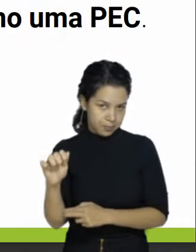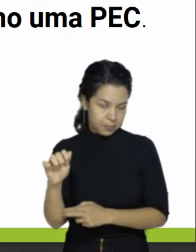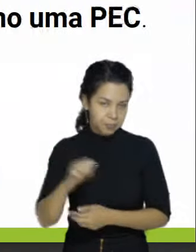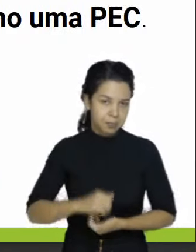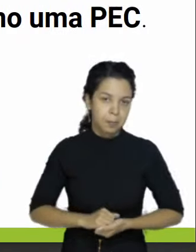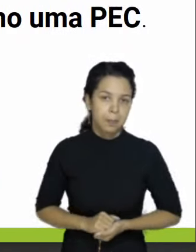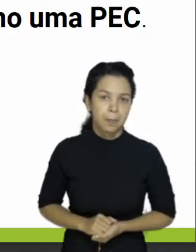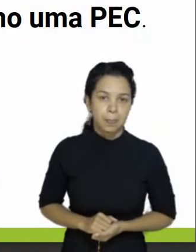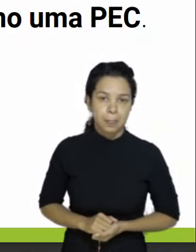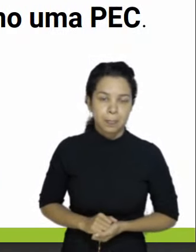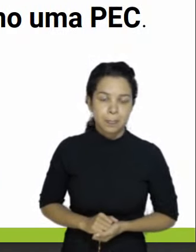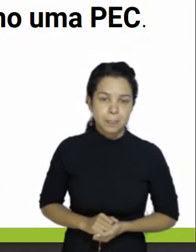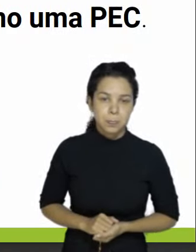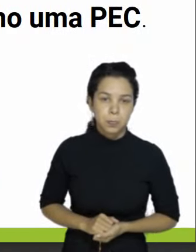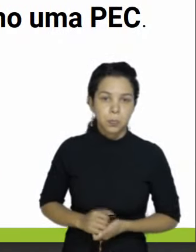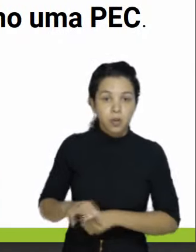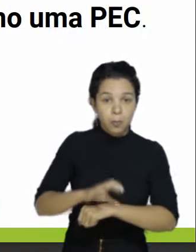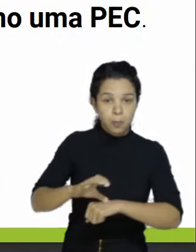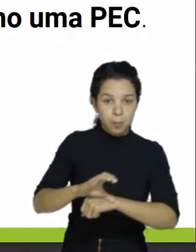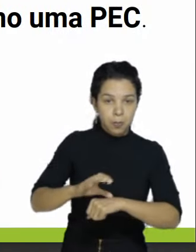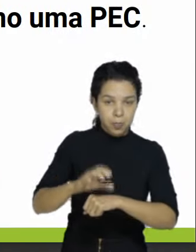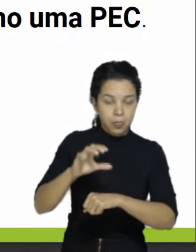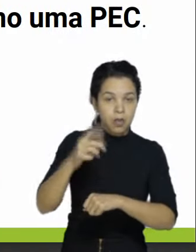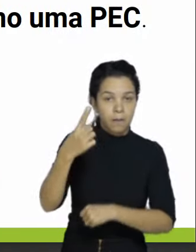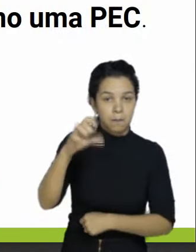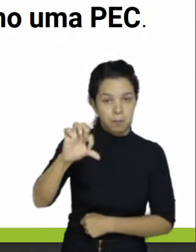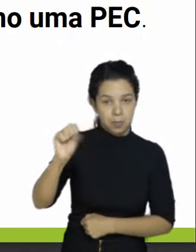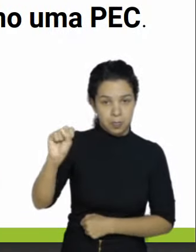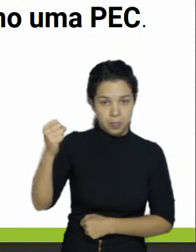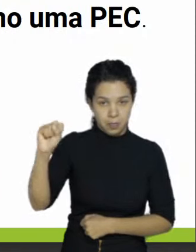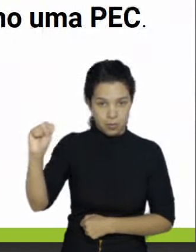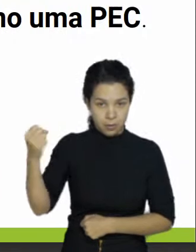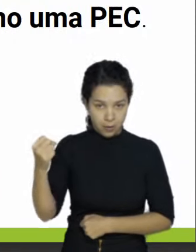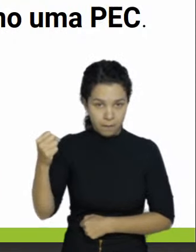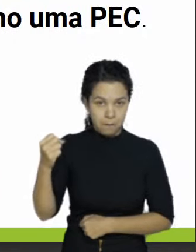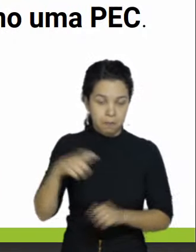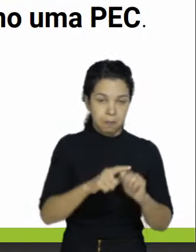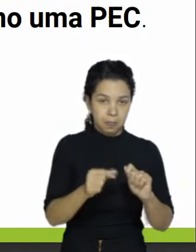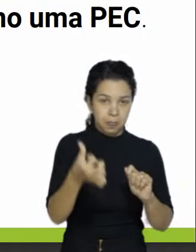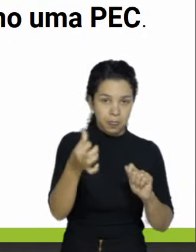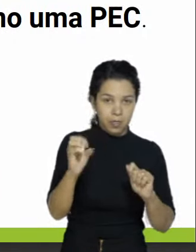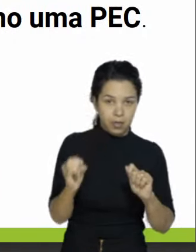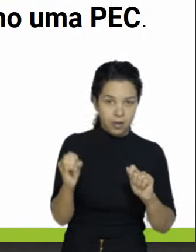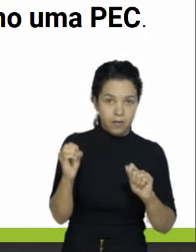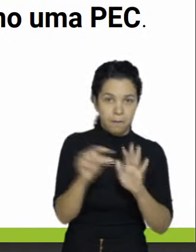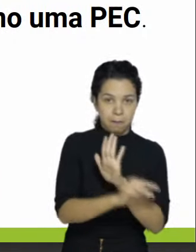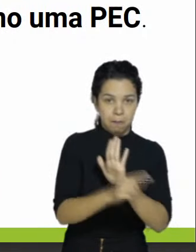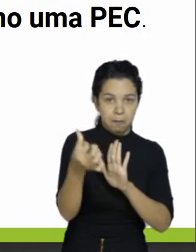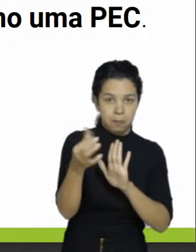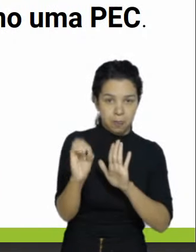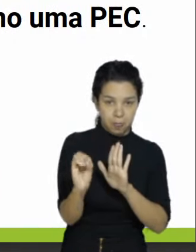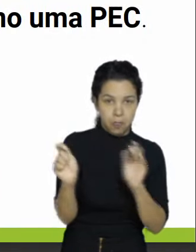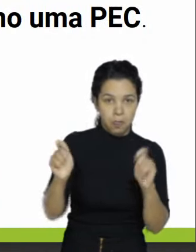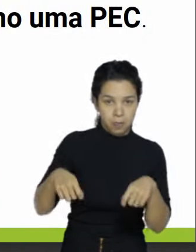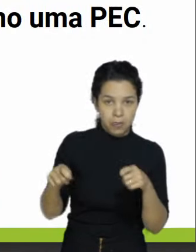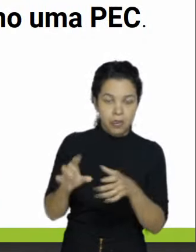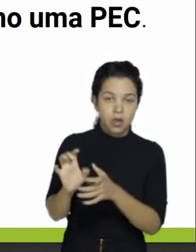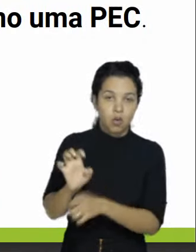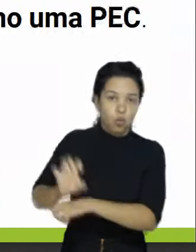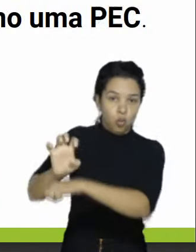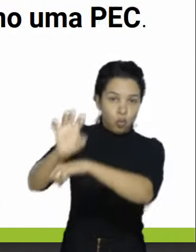a Constituição de 88 através do artigo 60 inciso terceiro oferece aos Estados a possibilidade de